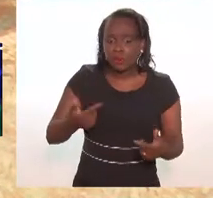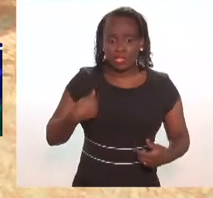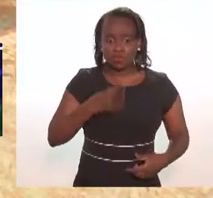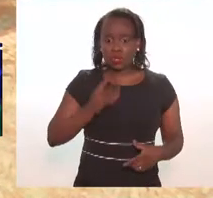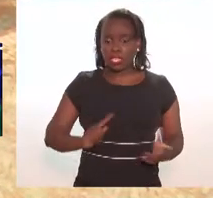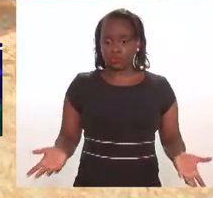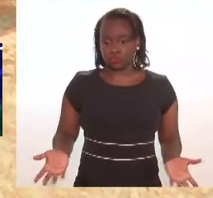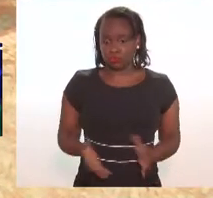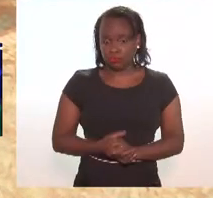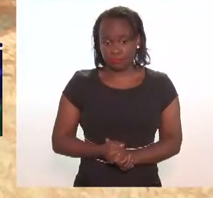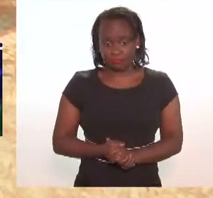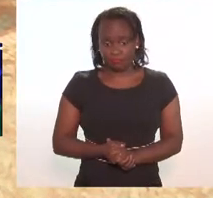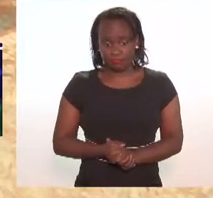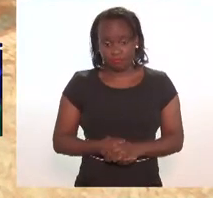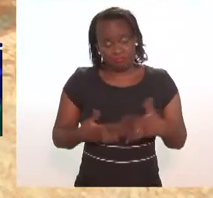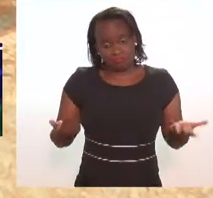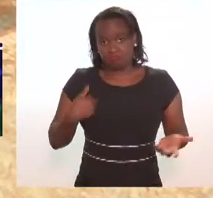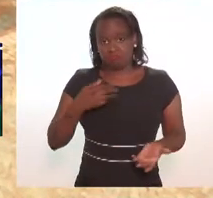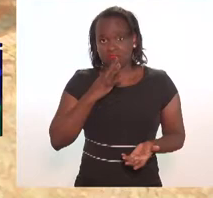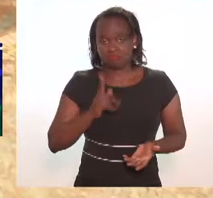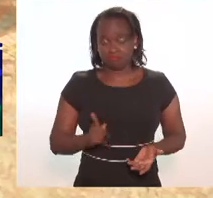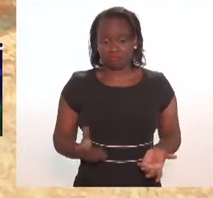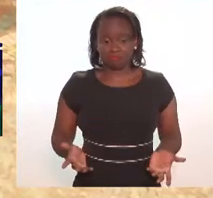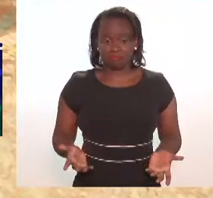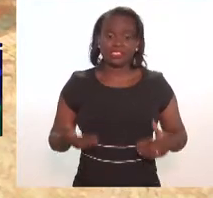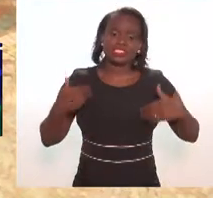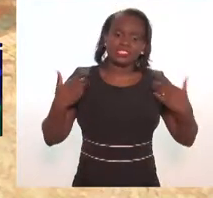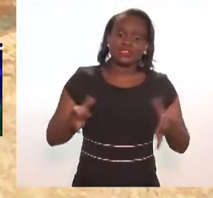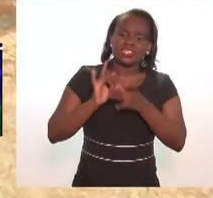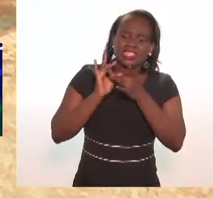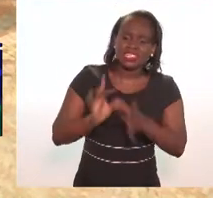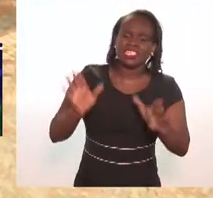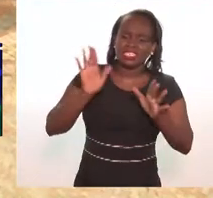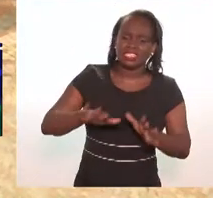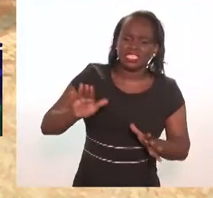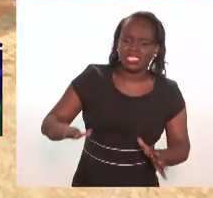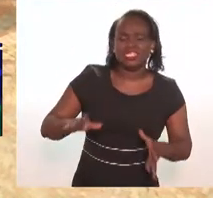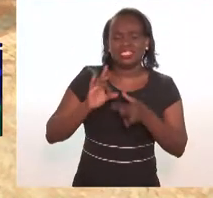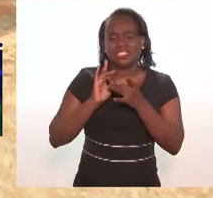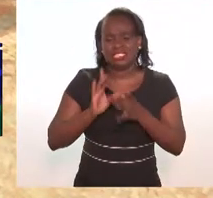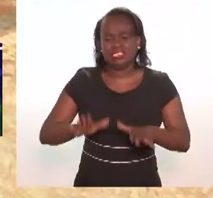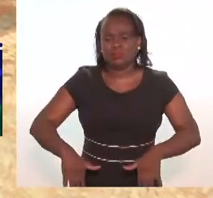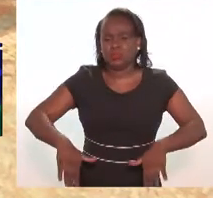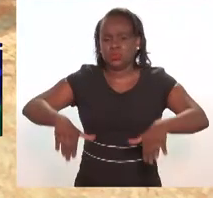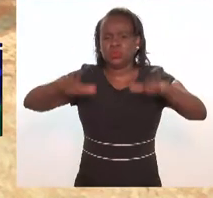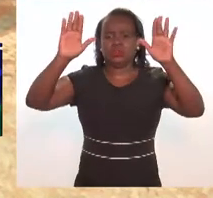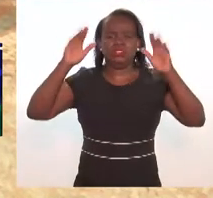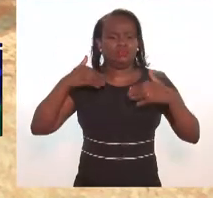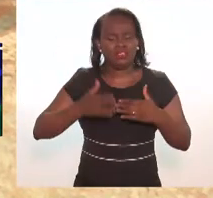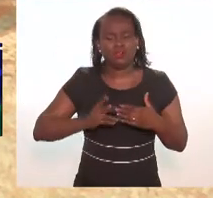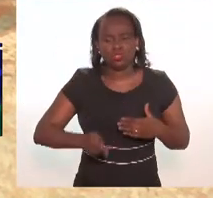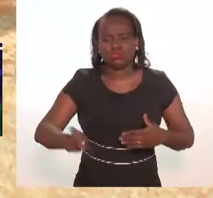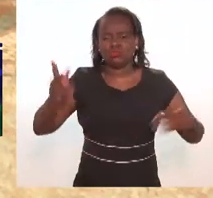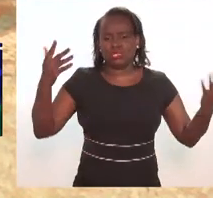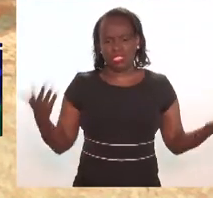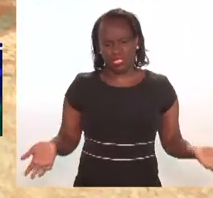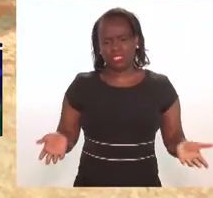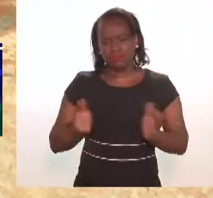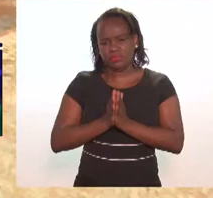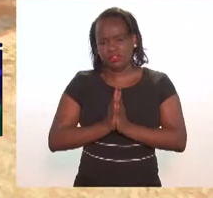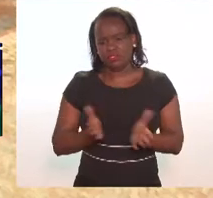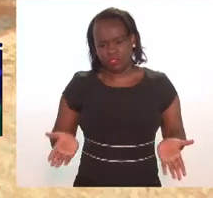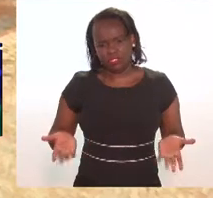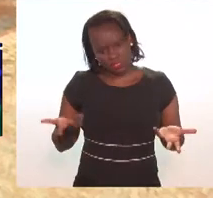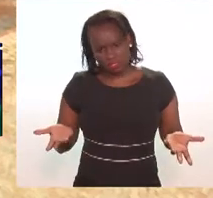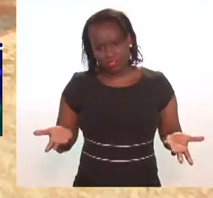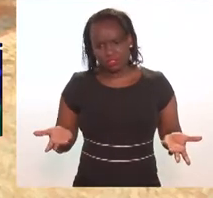conheço. Eu não conheço. Então, deixa a criança ser criança, presidente. E vamos bola para frente, né? Vamos continuar. É ou